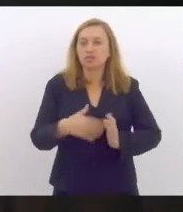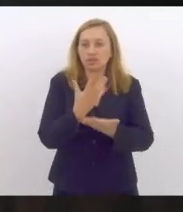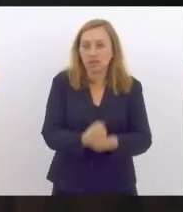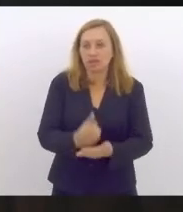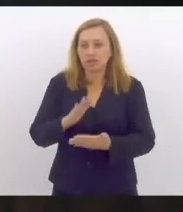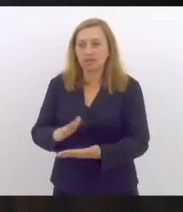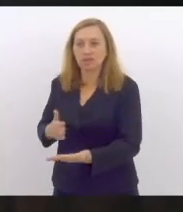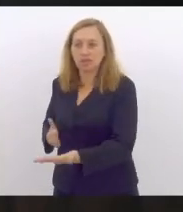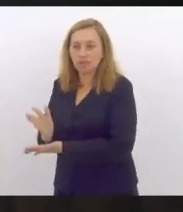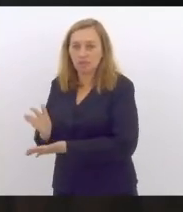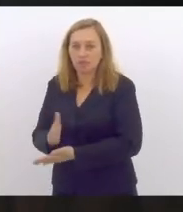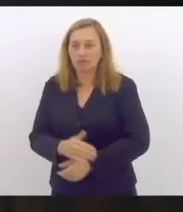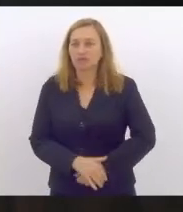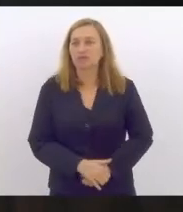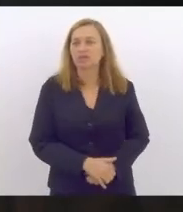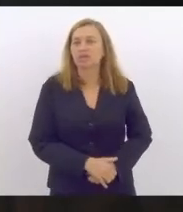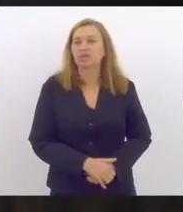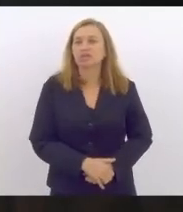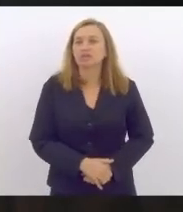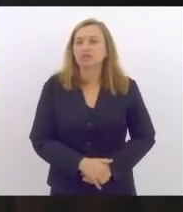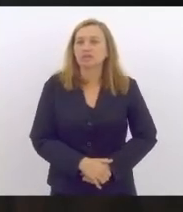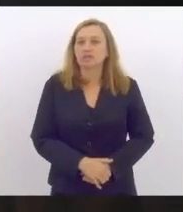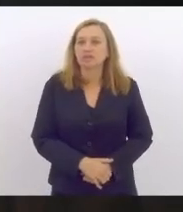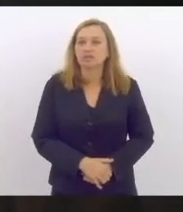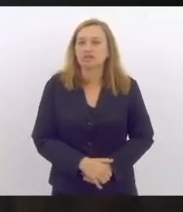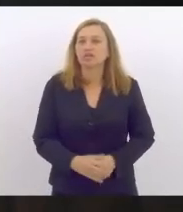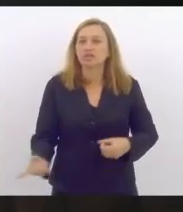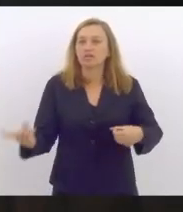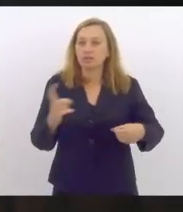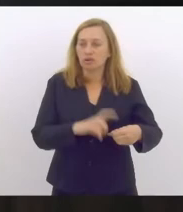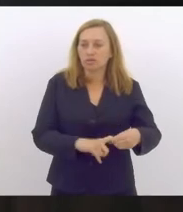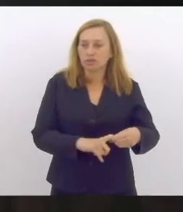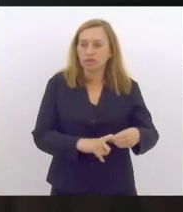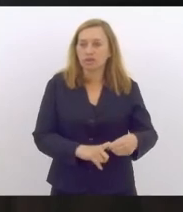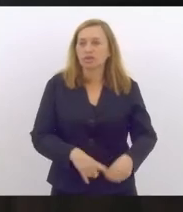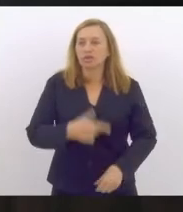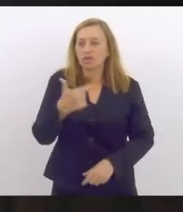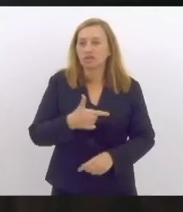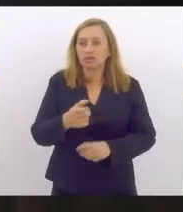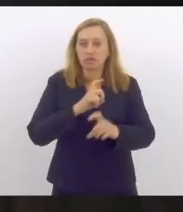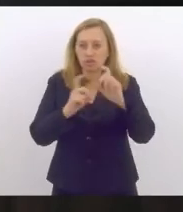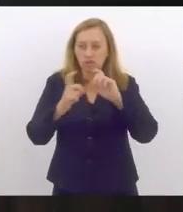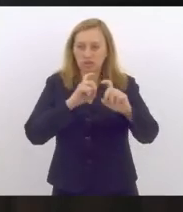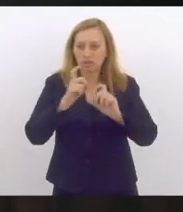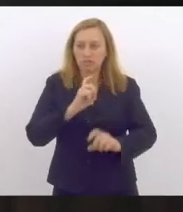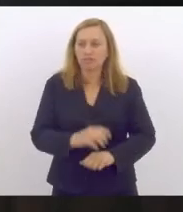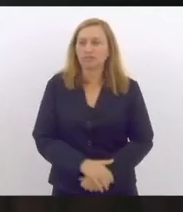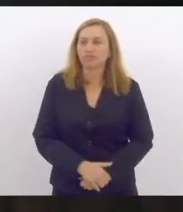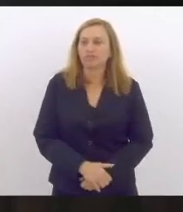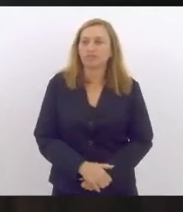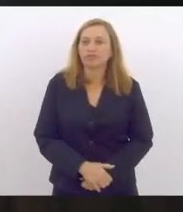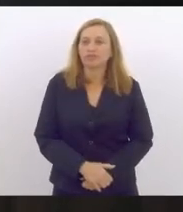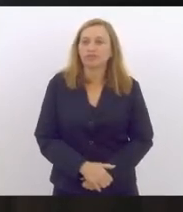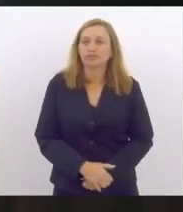permanecem como estão, aprovado, retorna em segunda discussão.